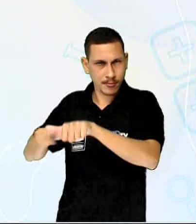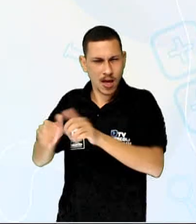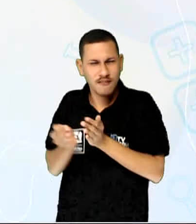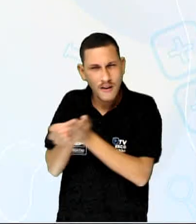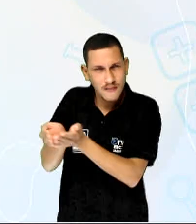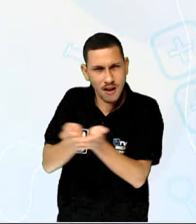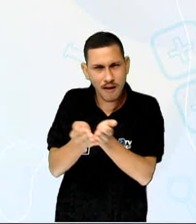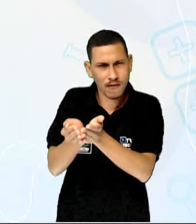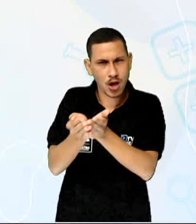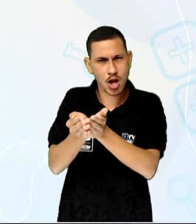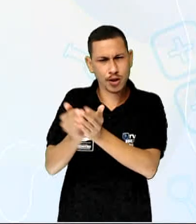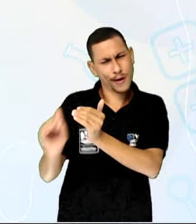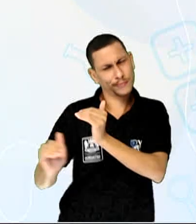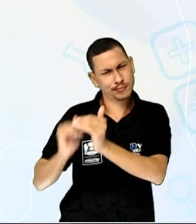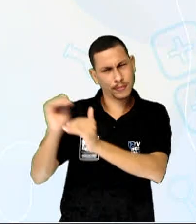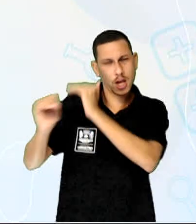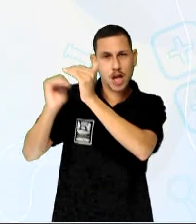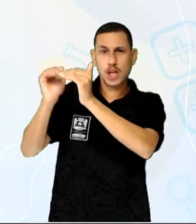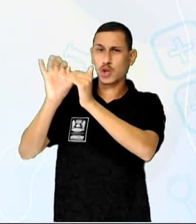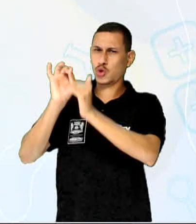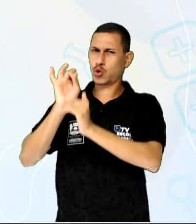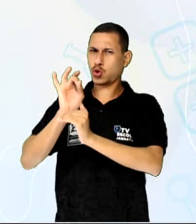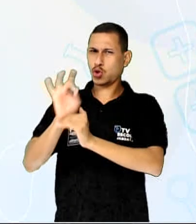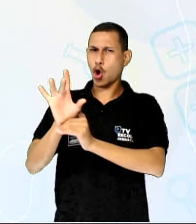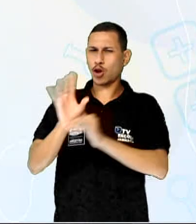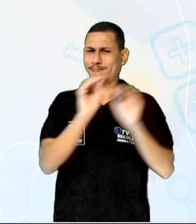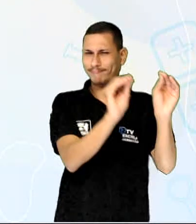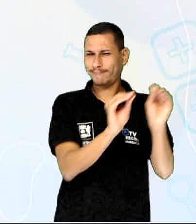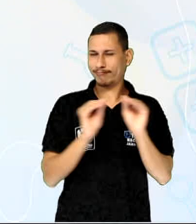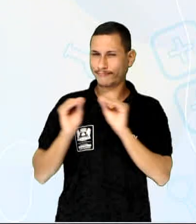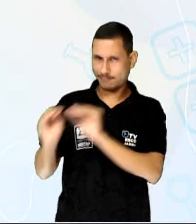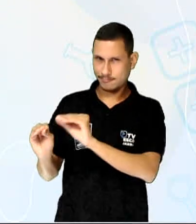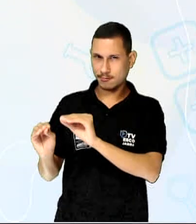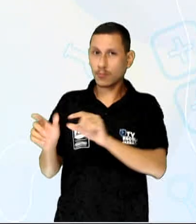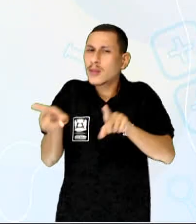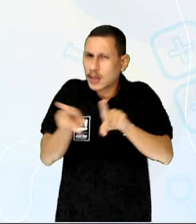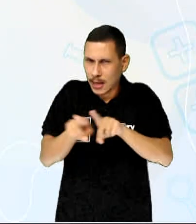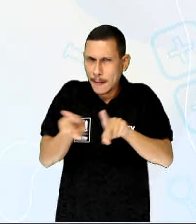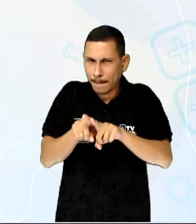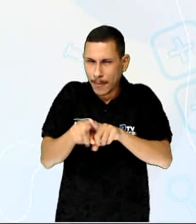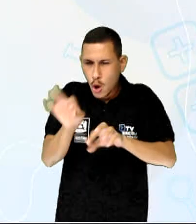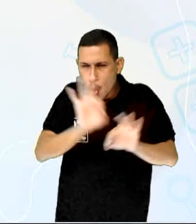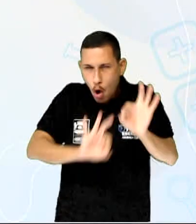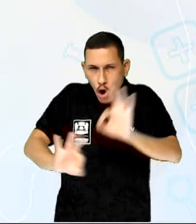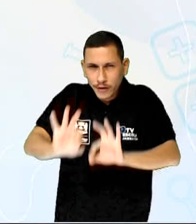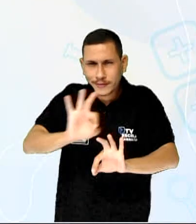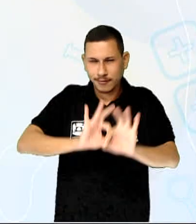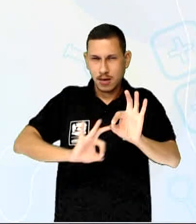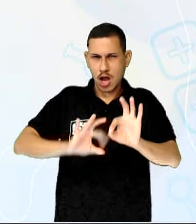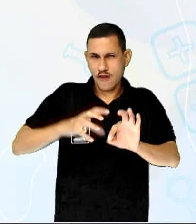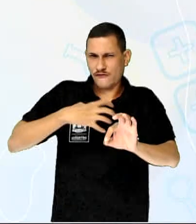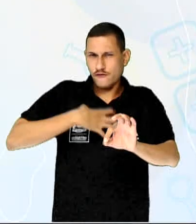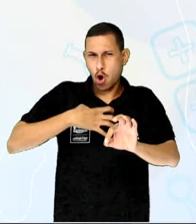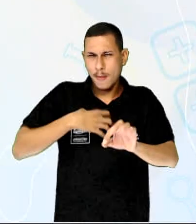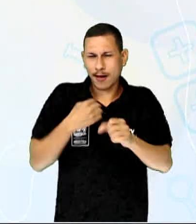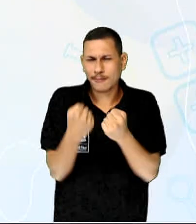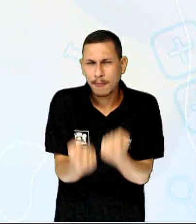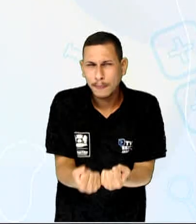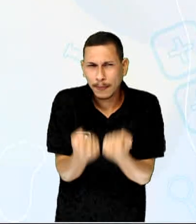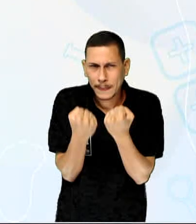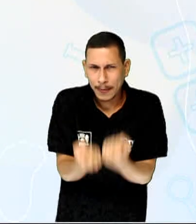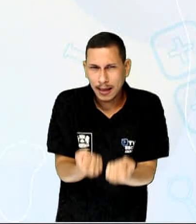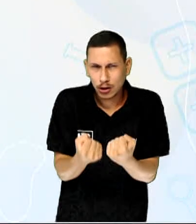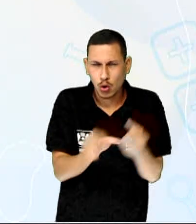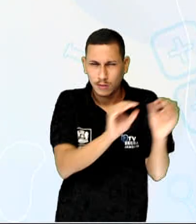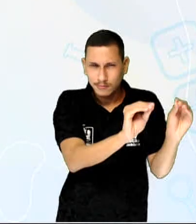não evoluíram somente no quesito locomoção. Elas também ampliaram a capacidade de transporte